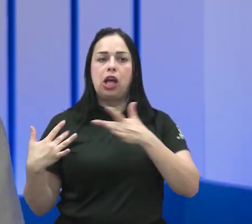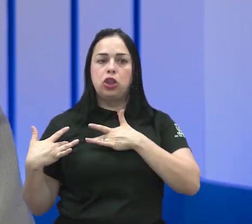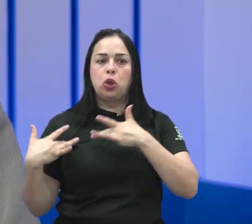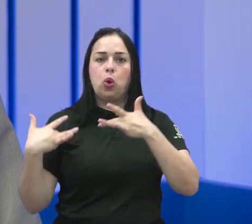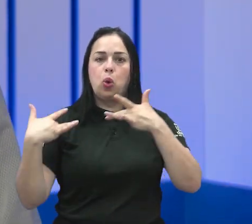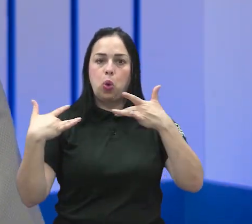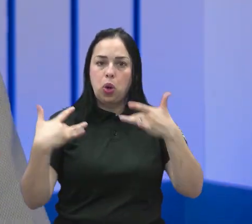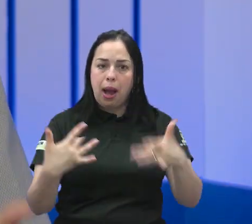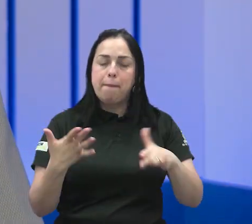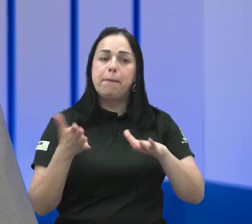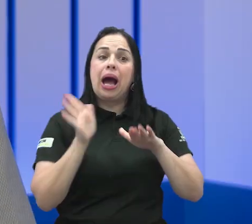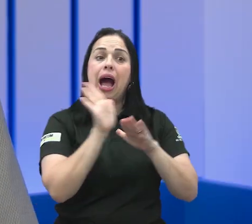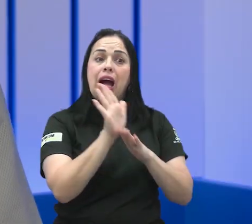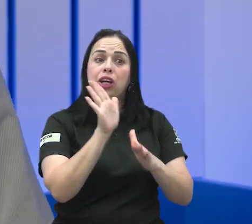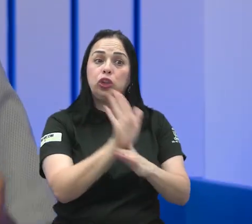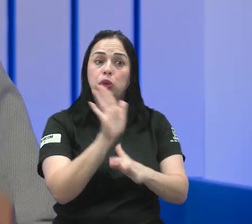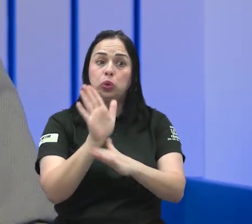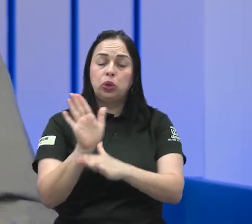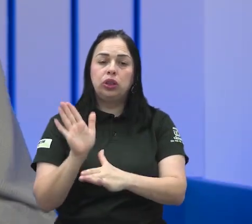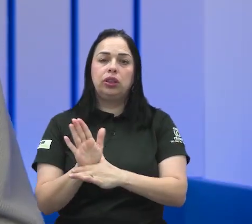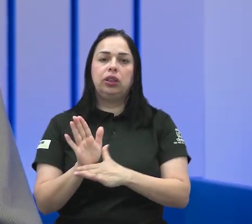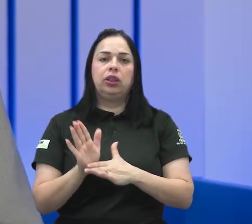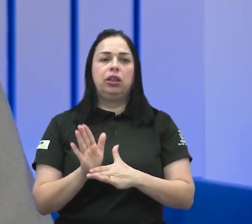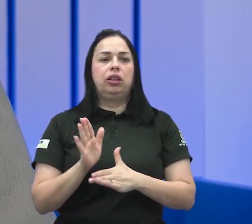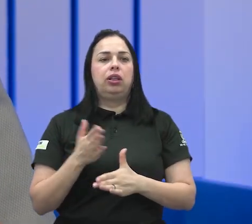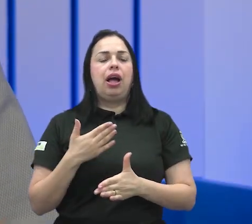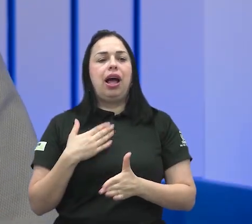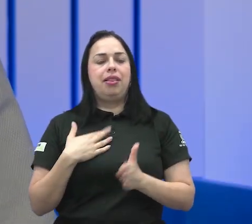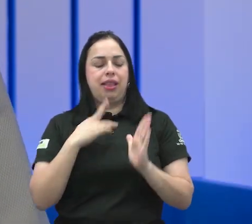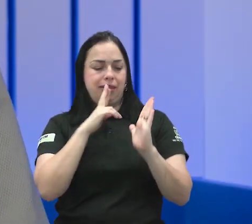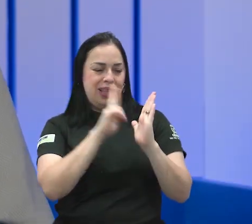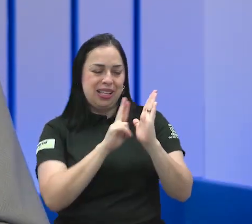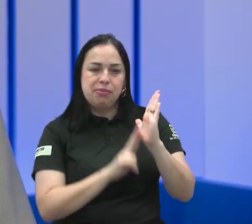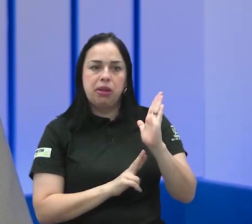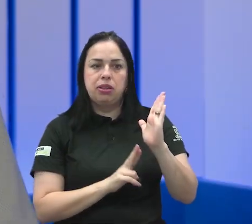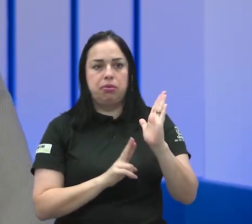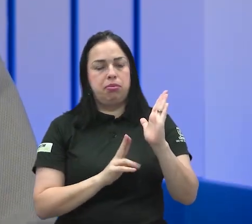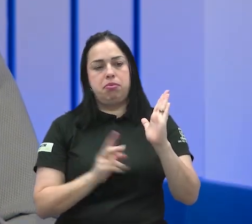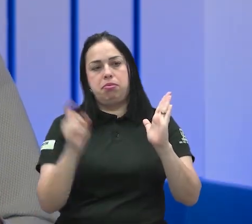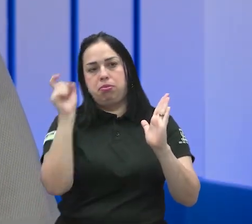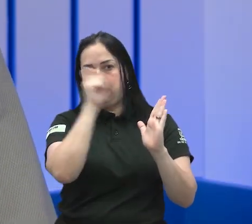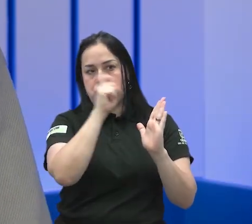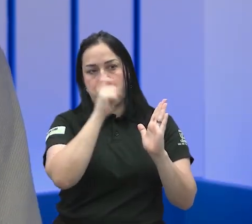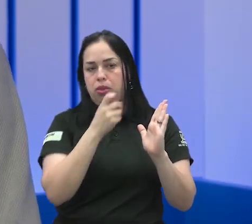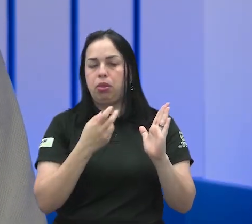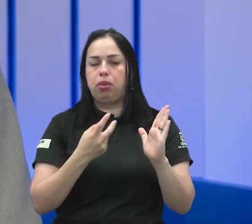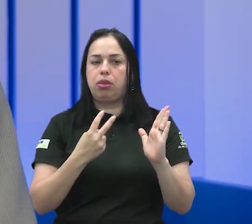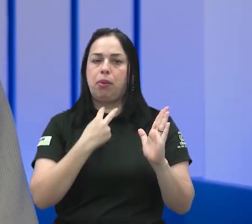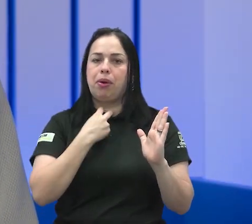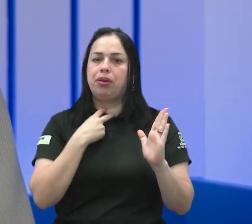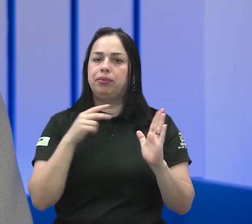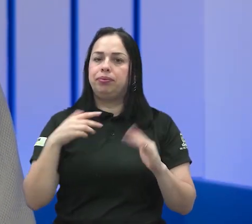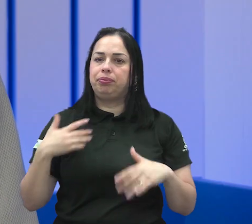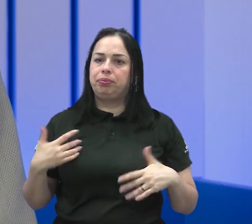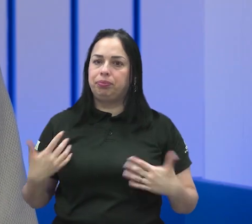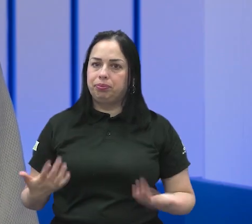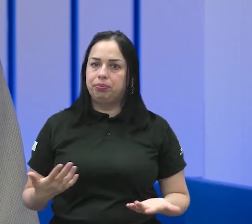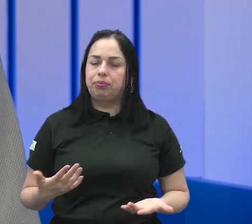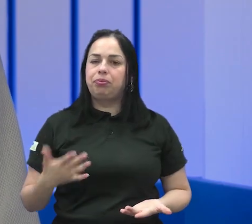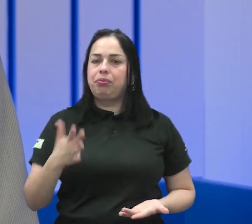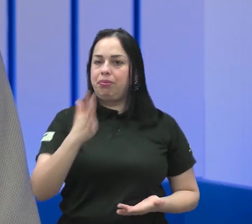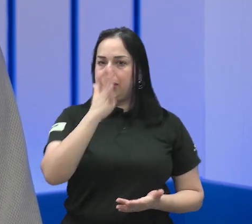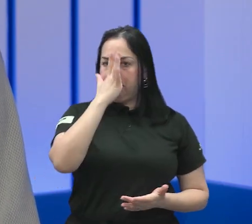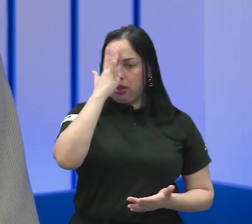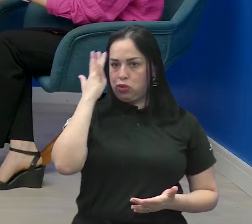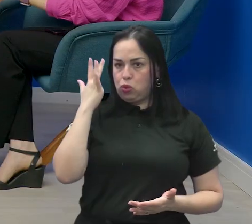eu acho que você tem que doar para ajudar. Então, não pode omitir nem mentir na triagem clínica, né?